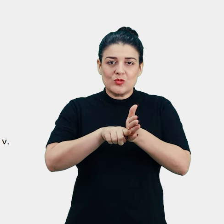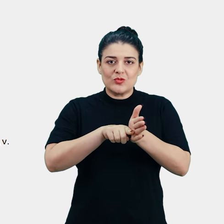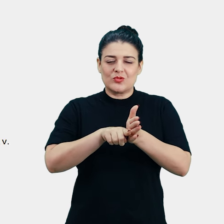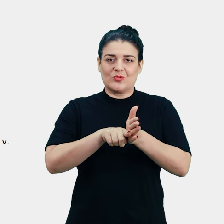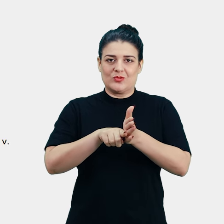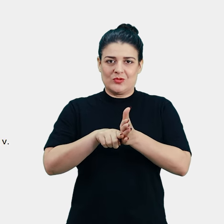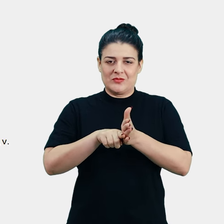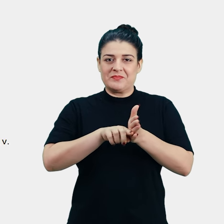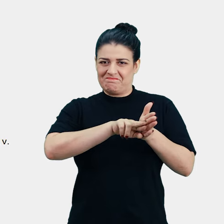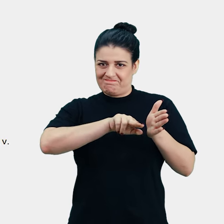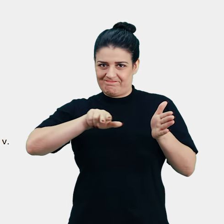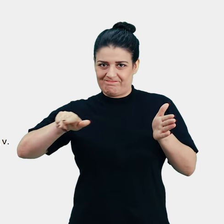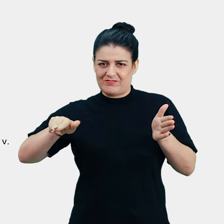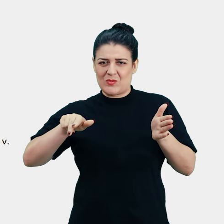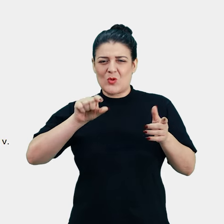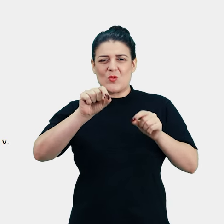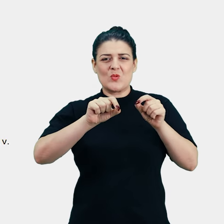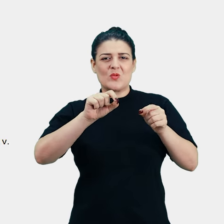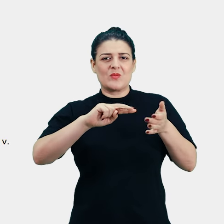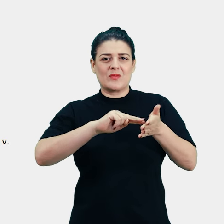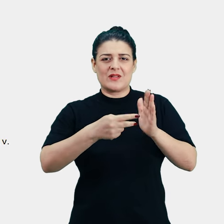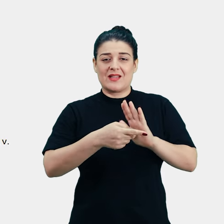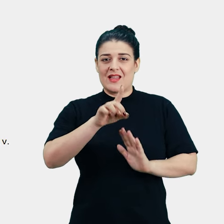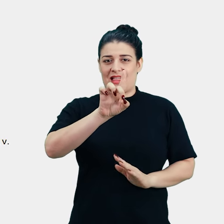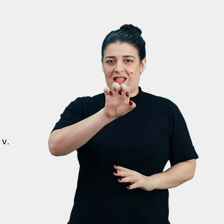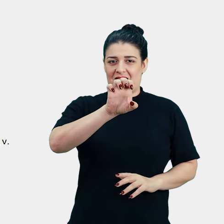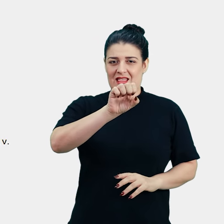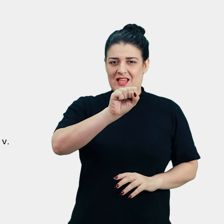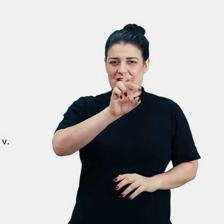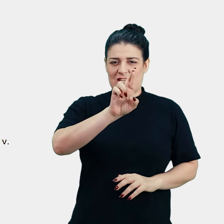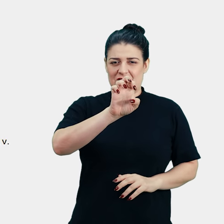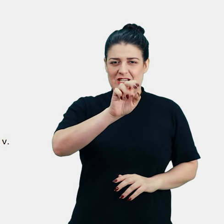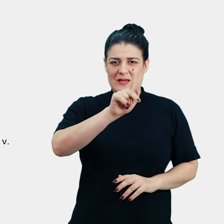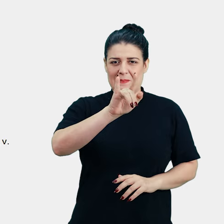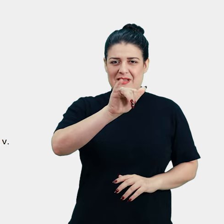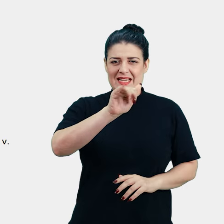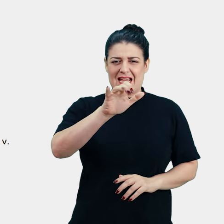desreplicação. Então, o que que seria um estudo de desreplicação? Lá em